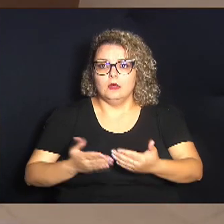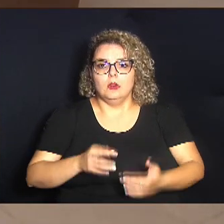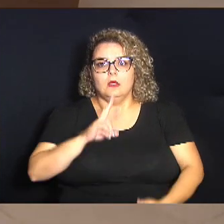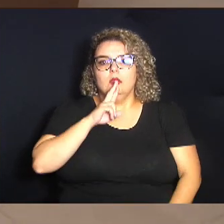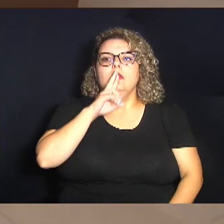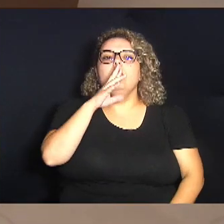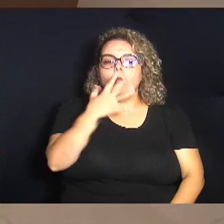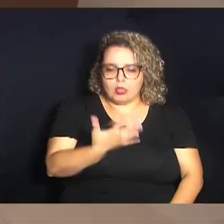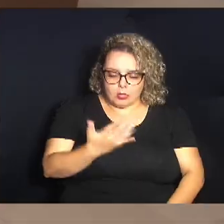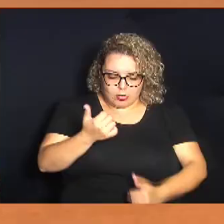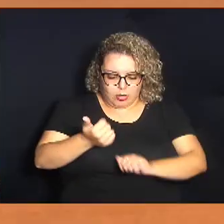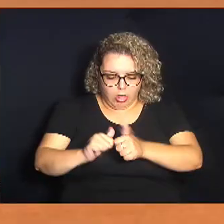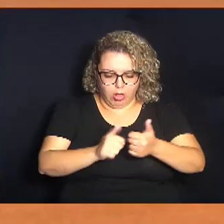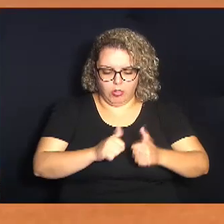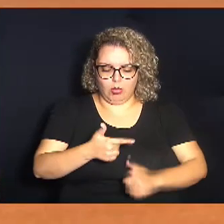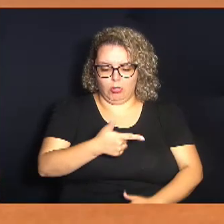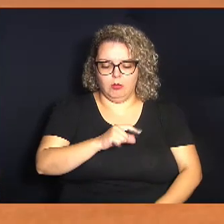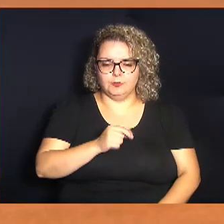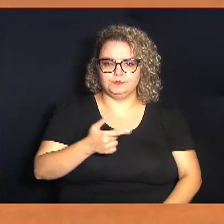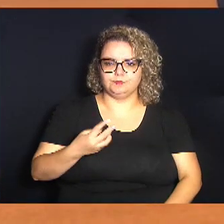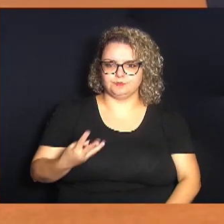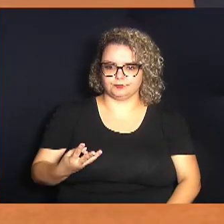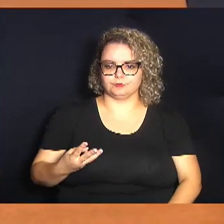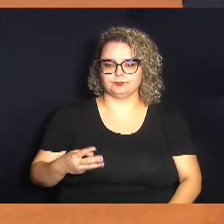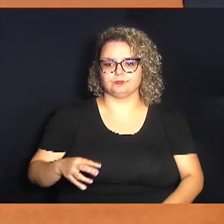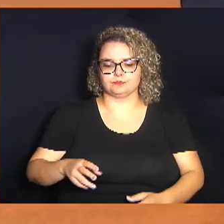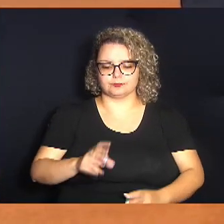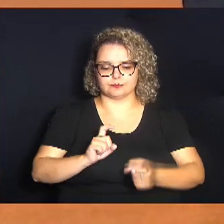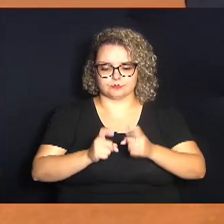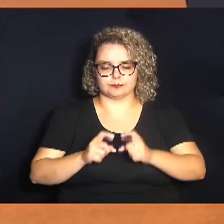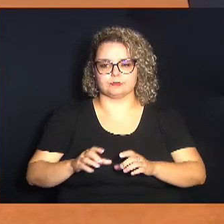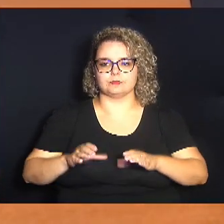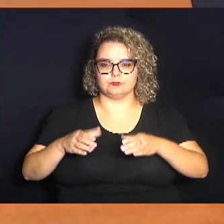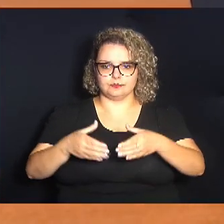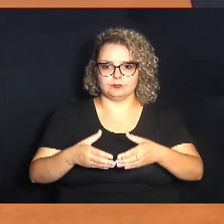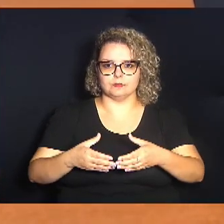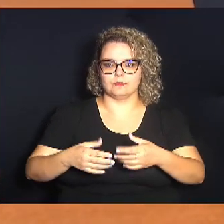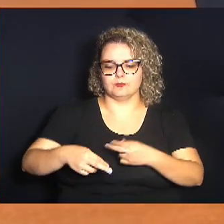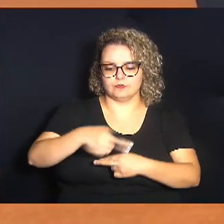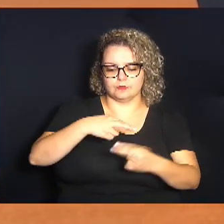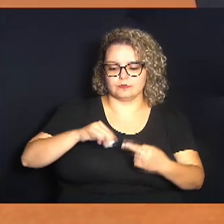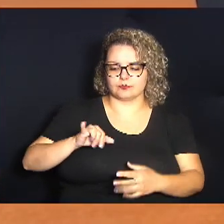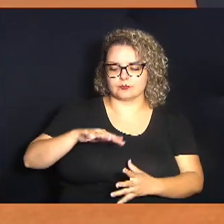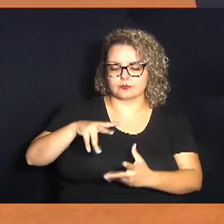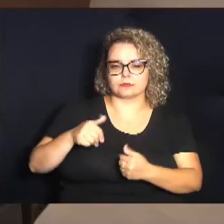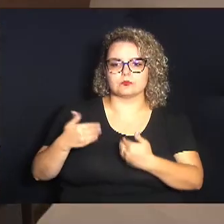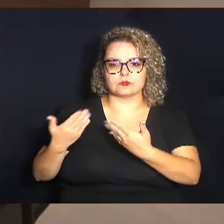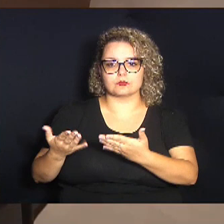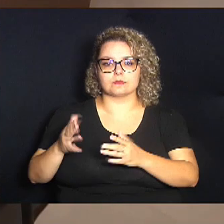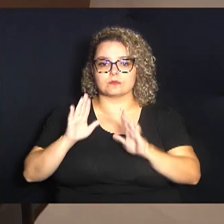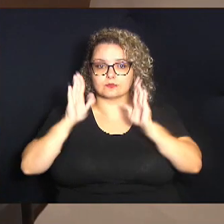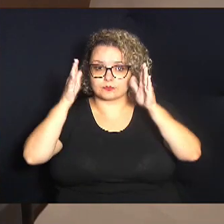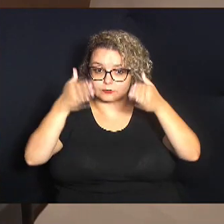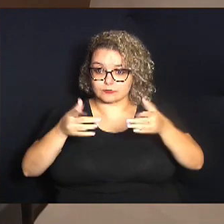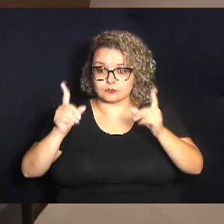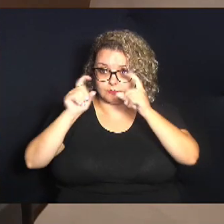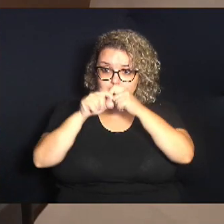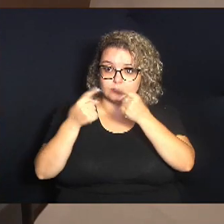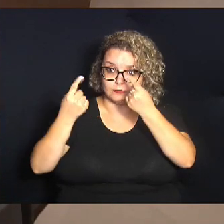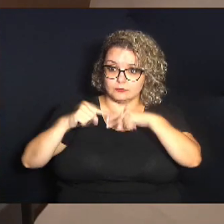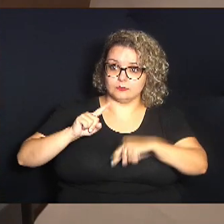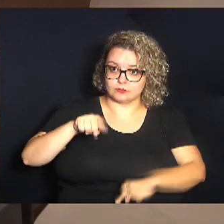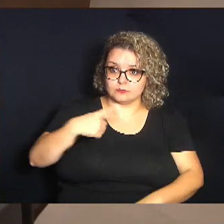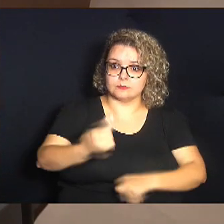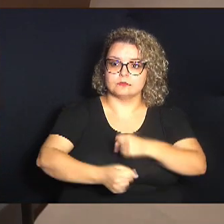de 2023 na reunião da Comissão Permanente de Relações Internacionais, com foco nos desafios do próximo ano